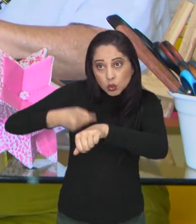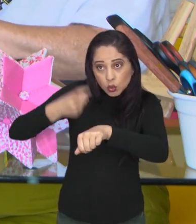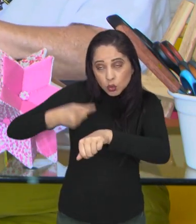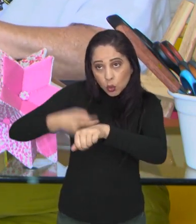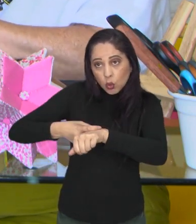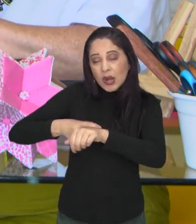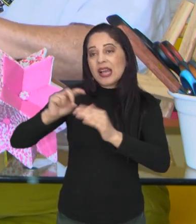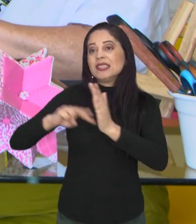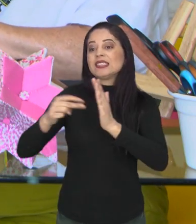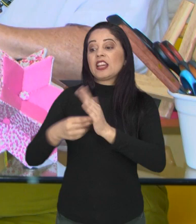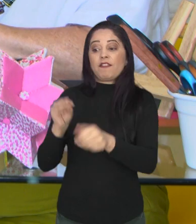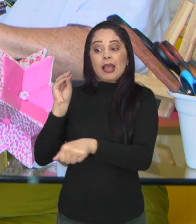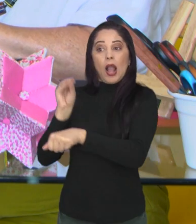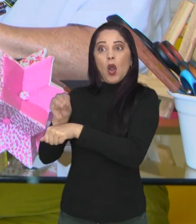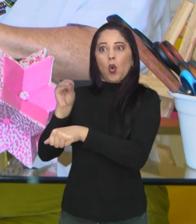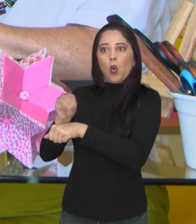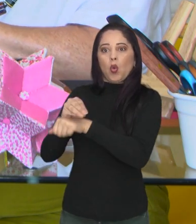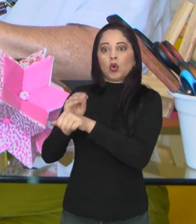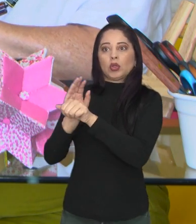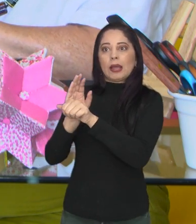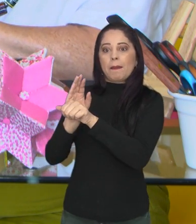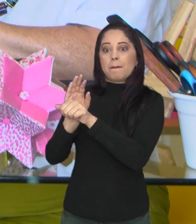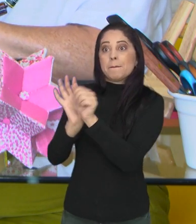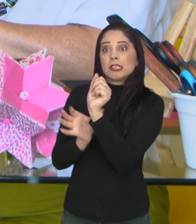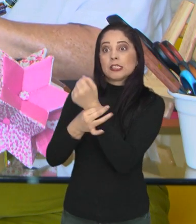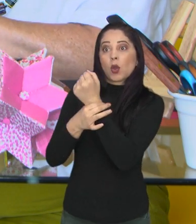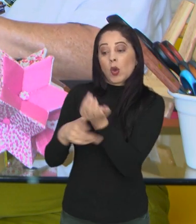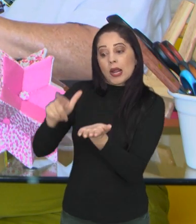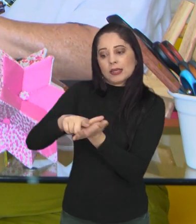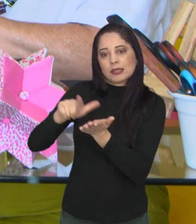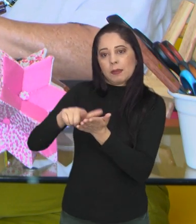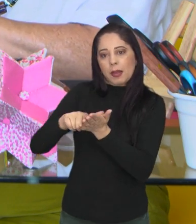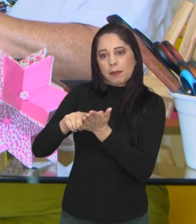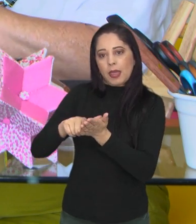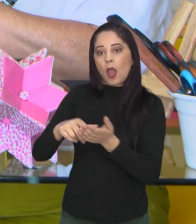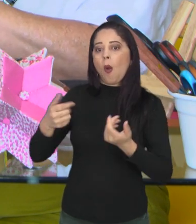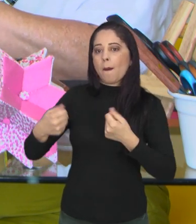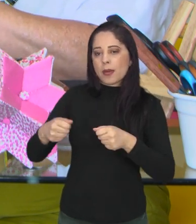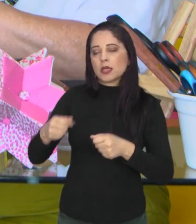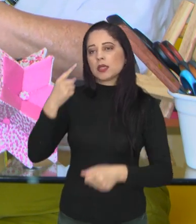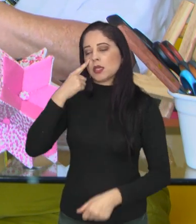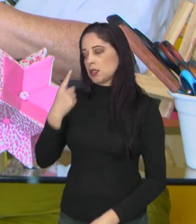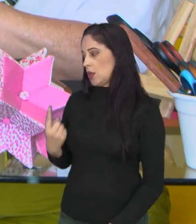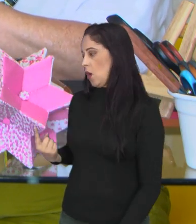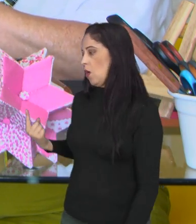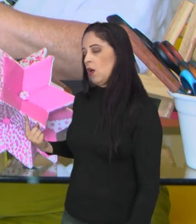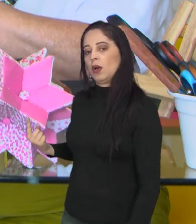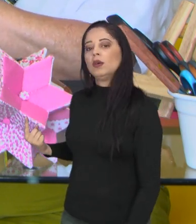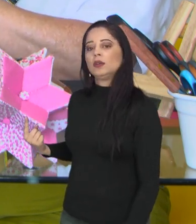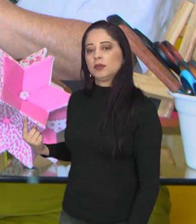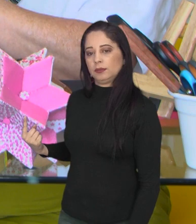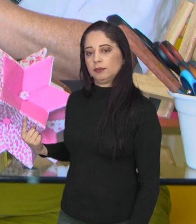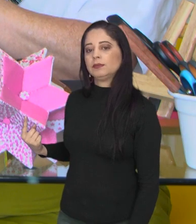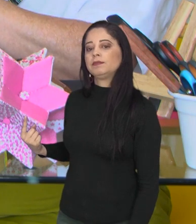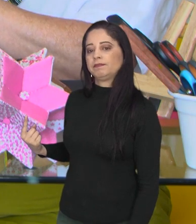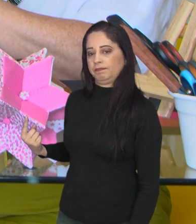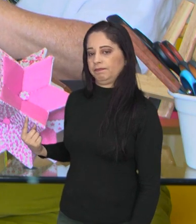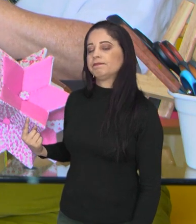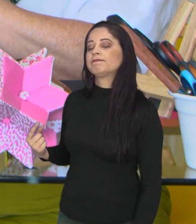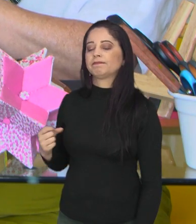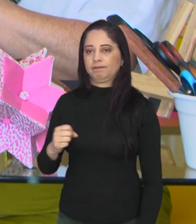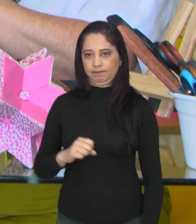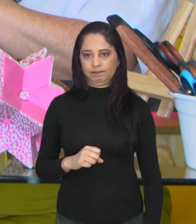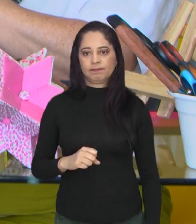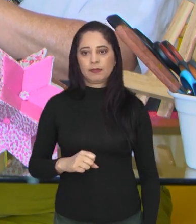Então ela ele precisa ter um espaço aqui aqui todos os lados para que esse papel